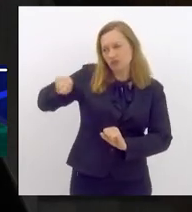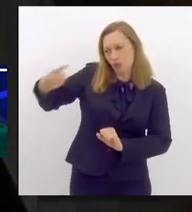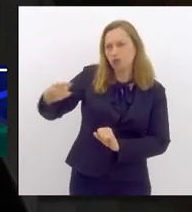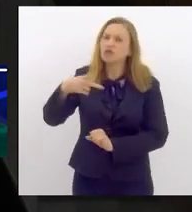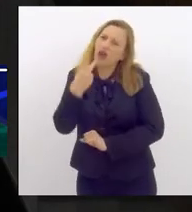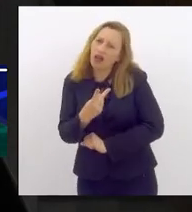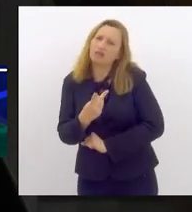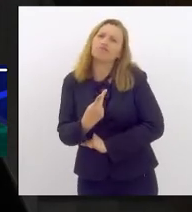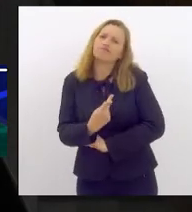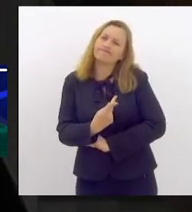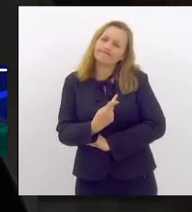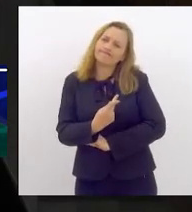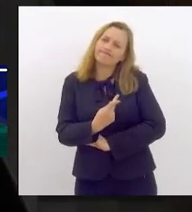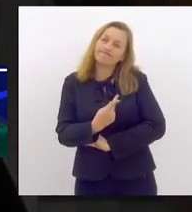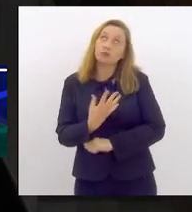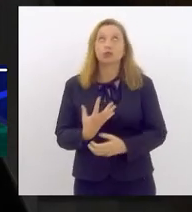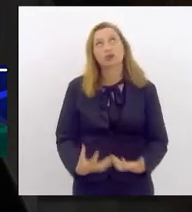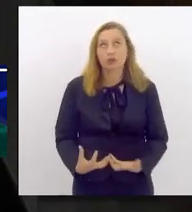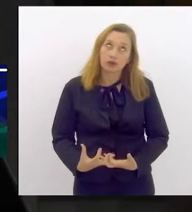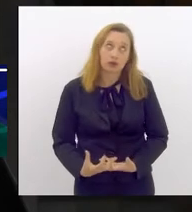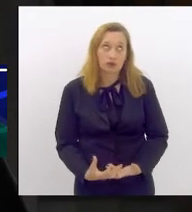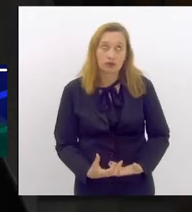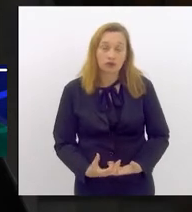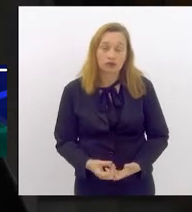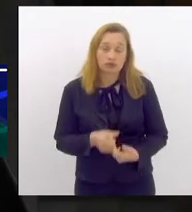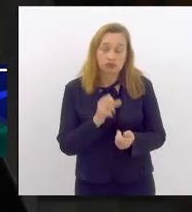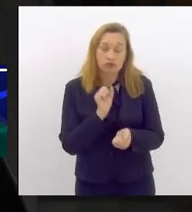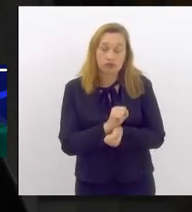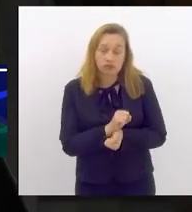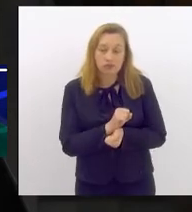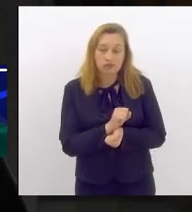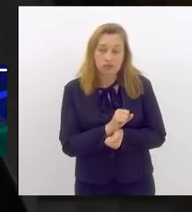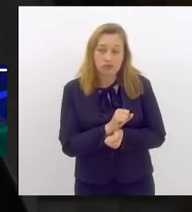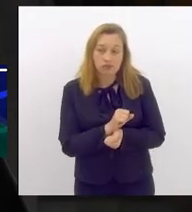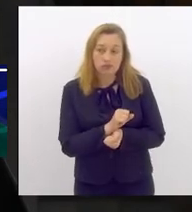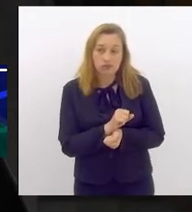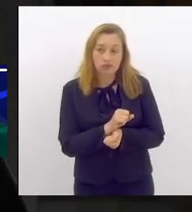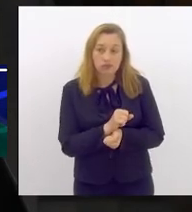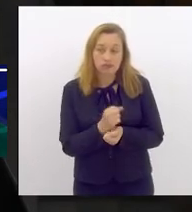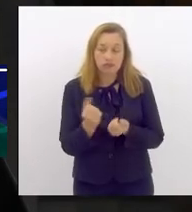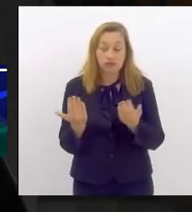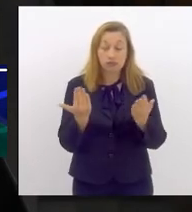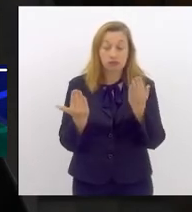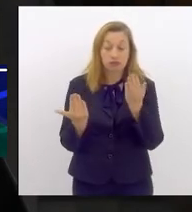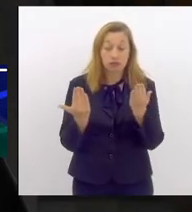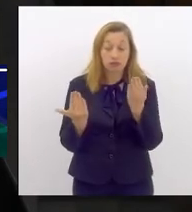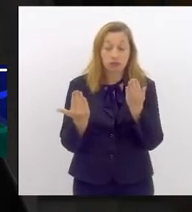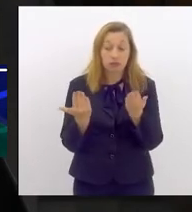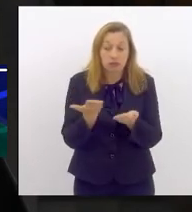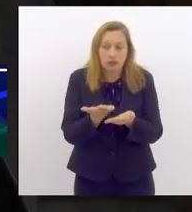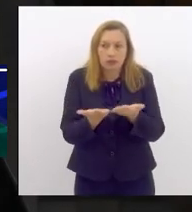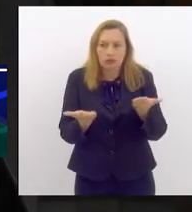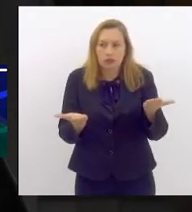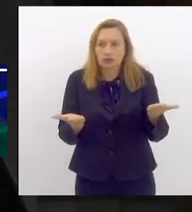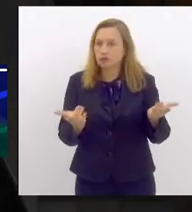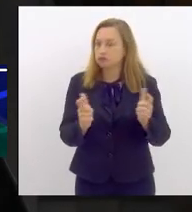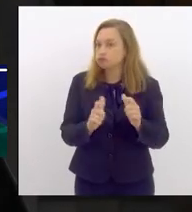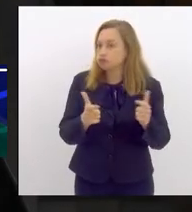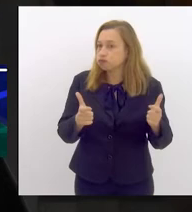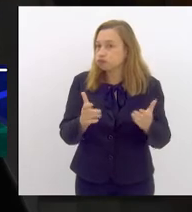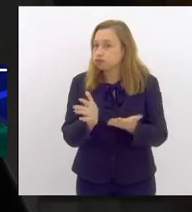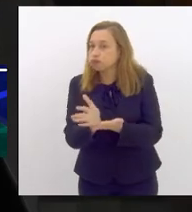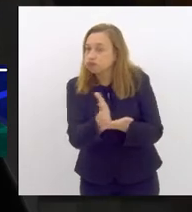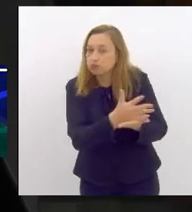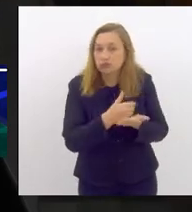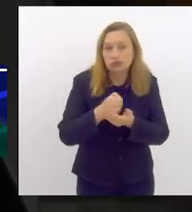outras tô cansado de esperar e de desconfiar que havia perdas significativas na